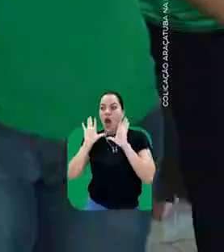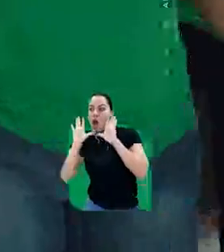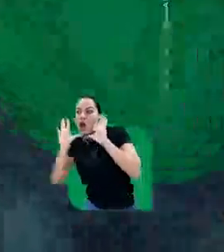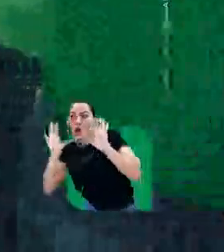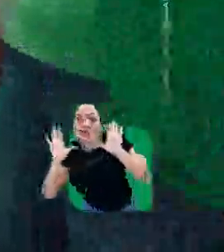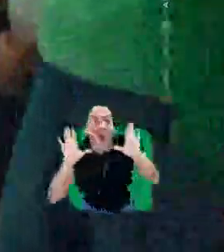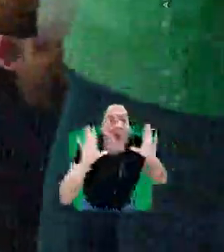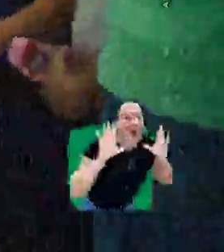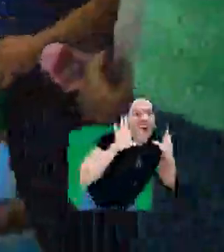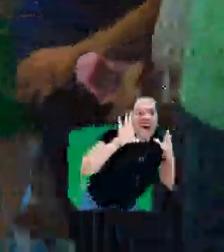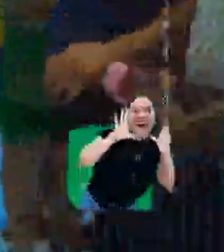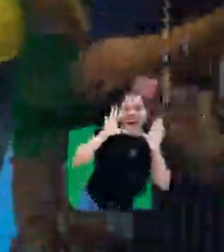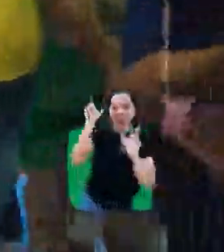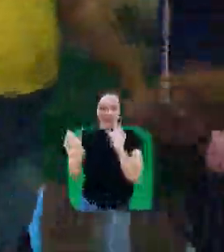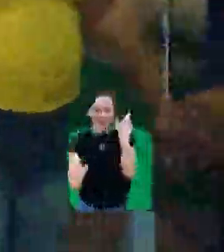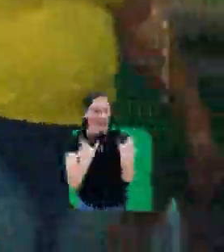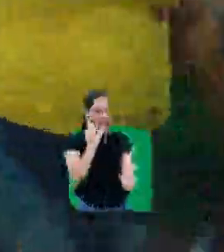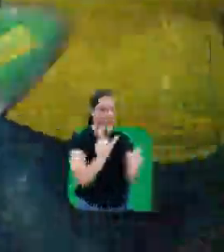ar